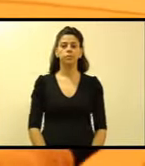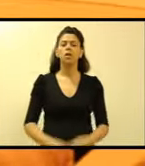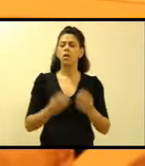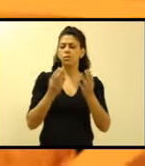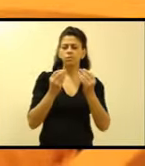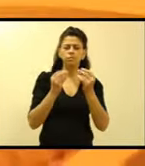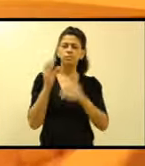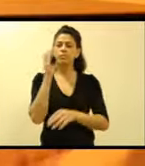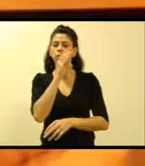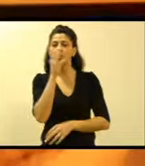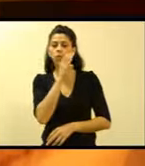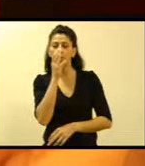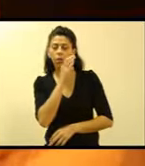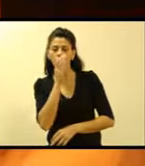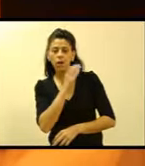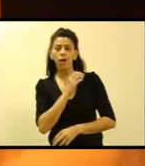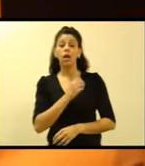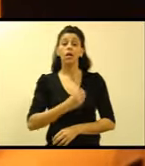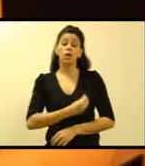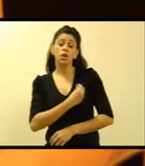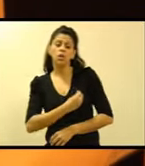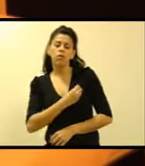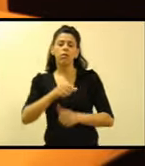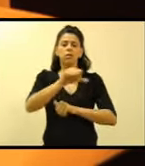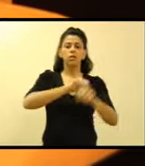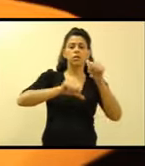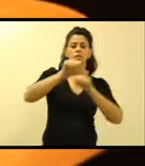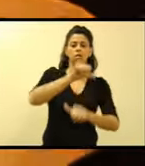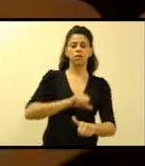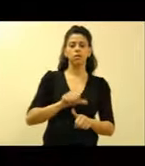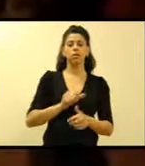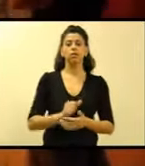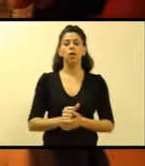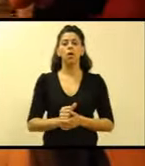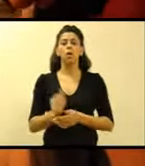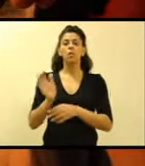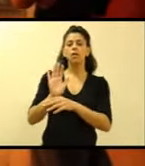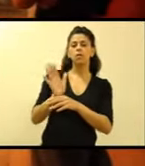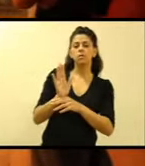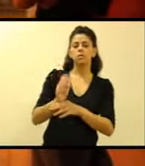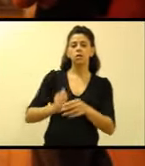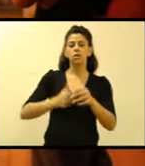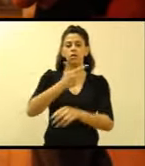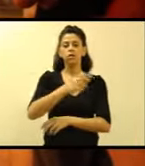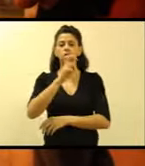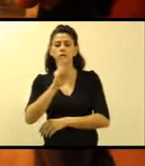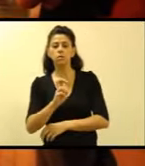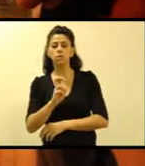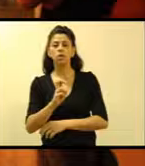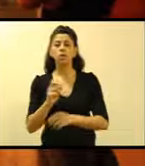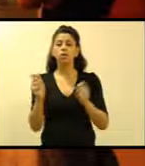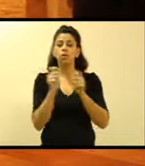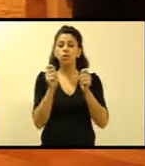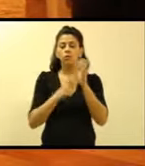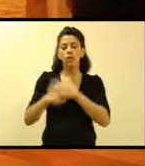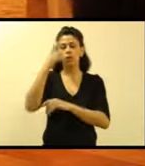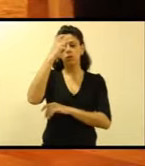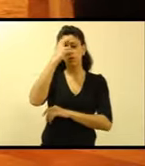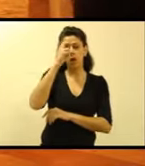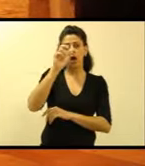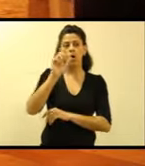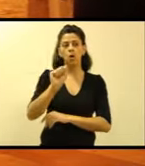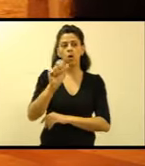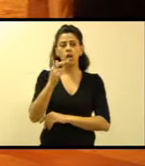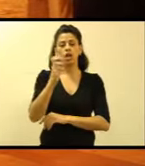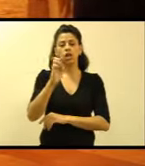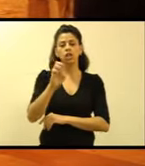Em um instante, num piscar de olhos, a vida se transforma. A exposição do 25º Inverno Cultural, Sherazade,